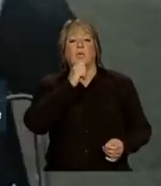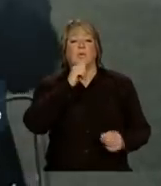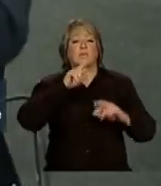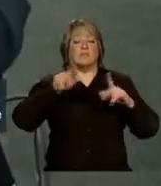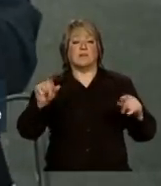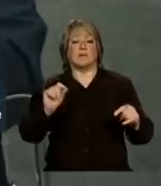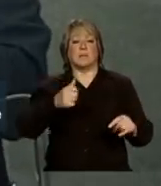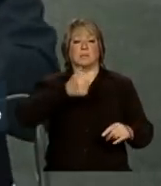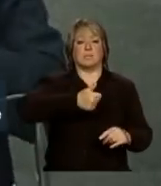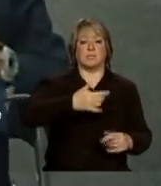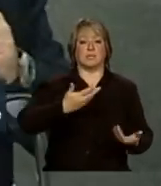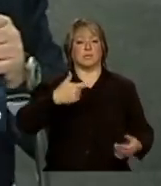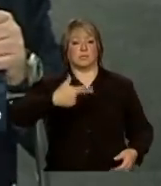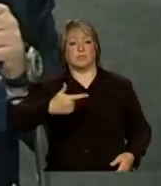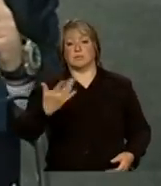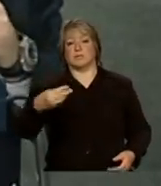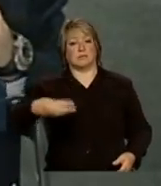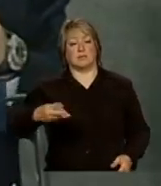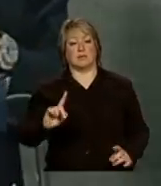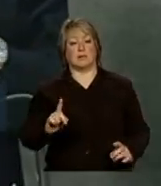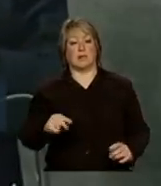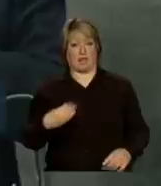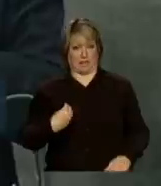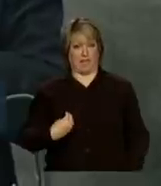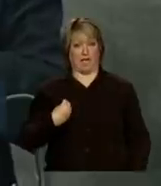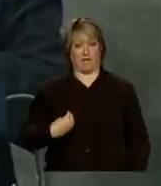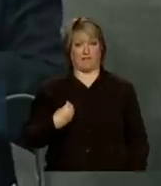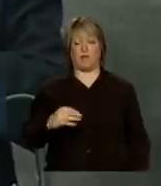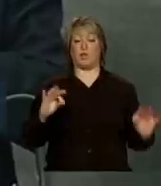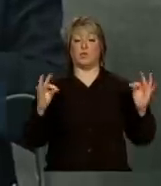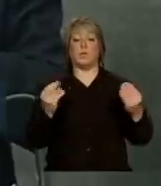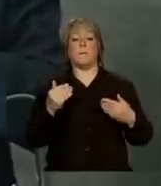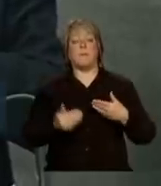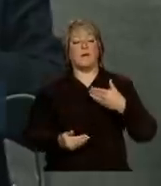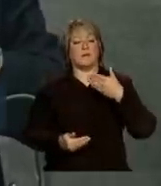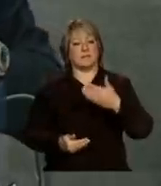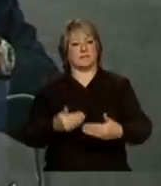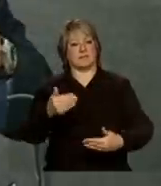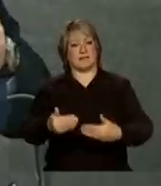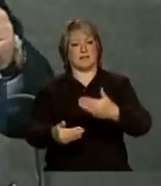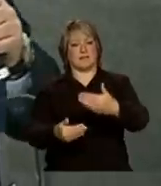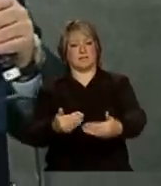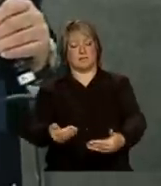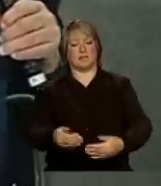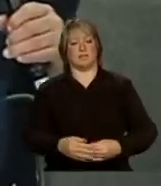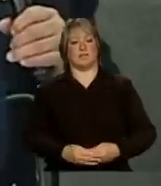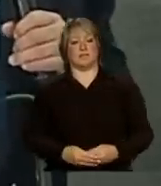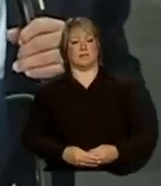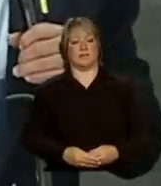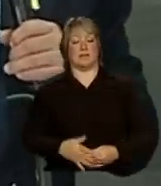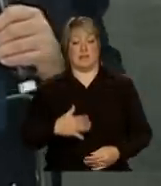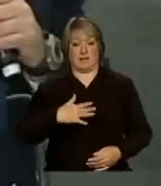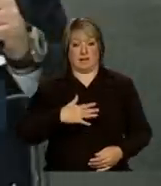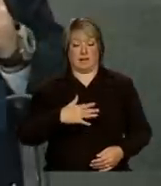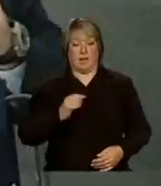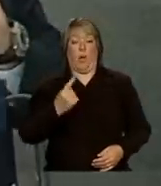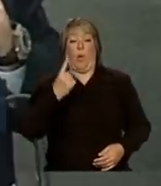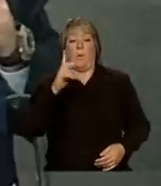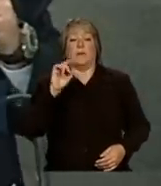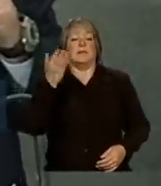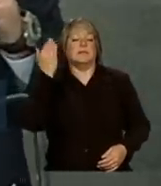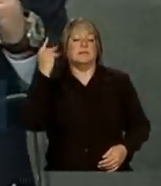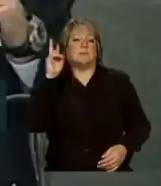primeiro segundo terceiro na vida tudo é processos na minha uma das primeiras aulas sobre